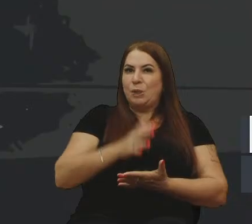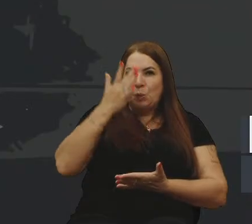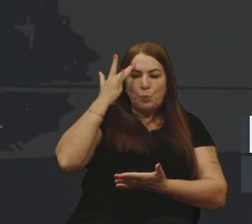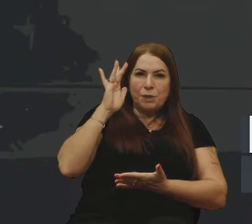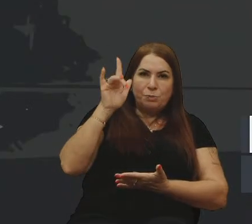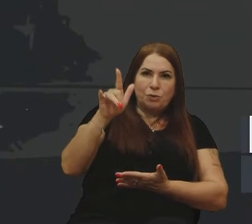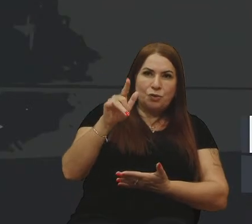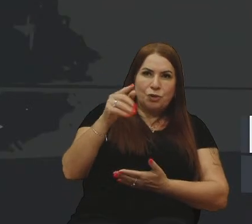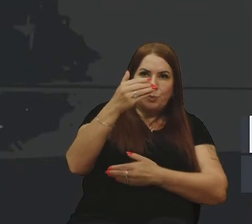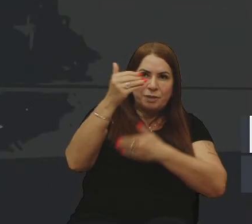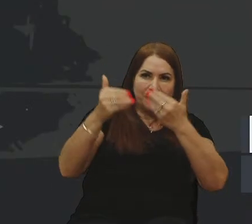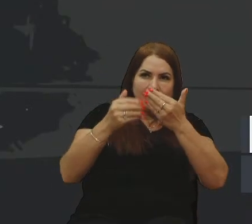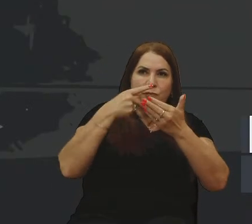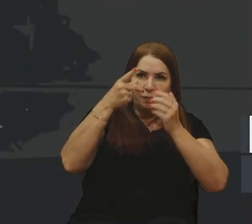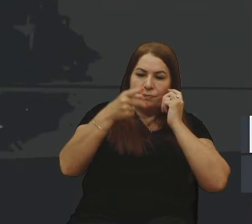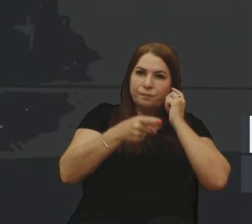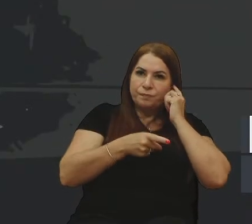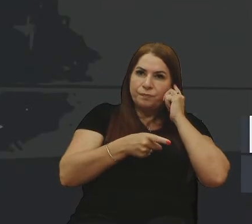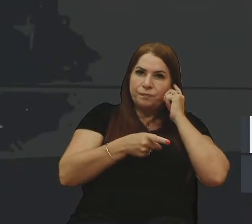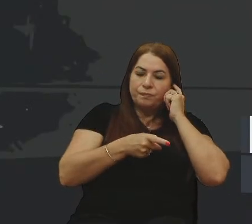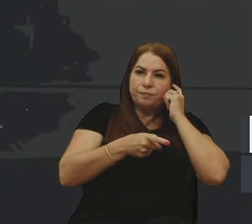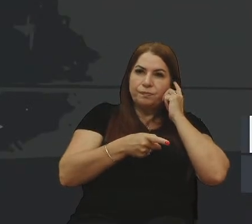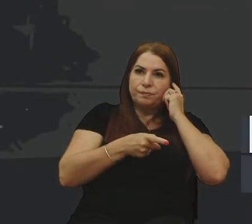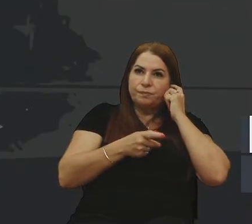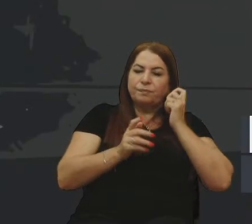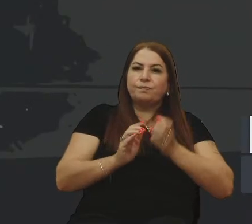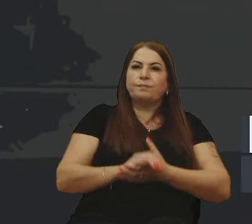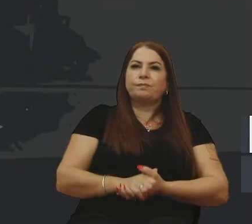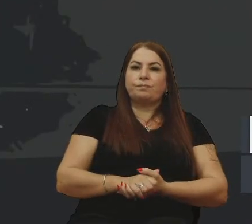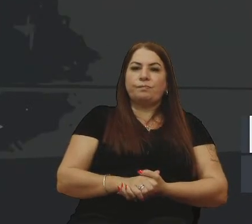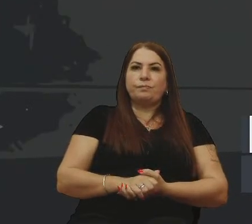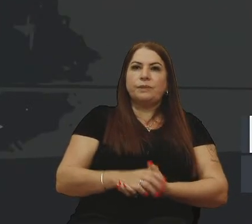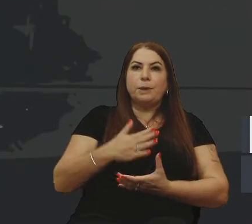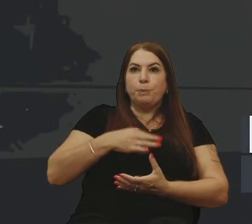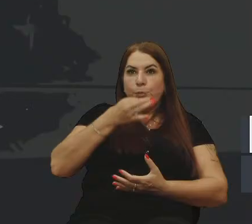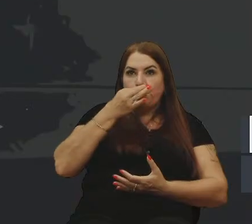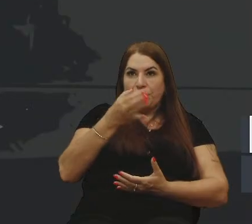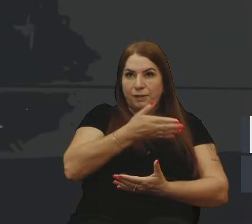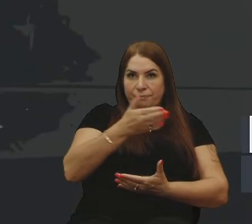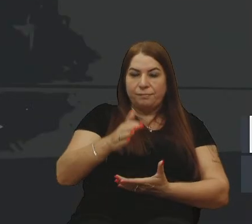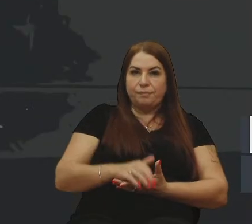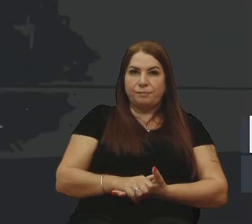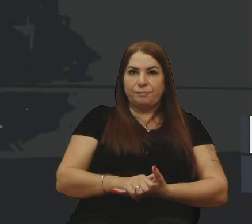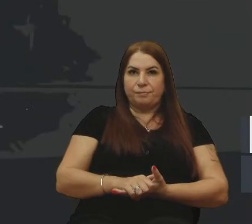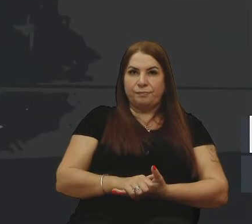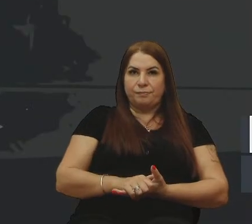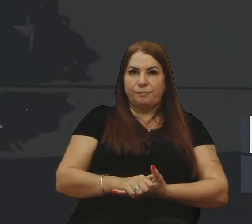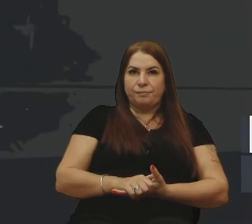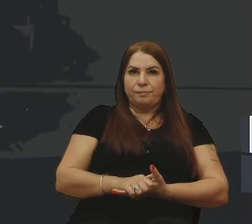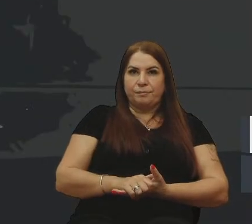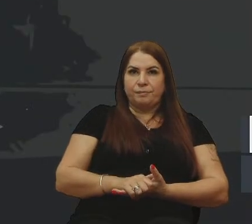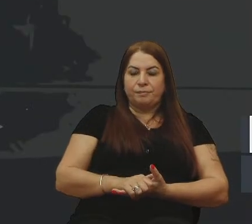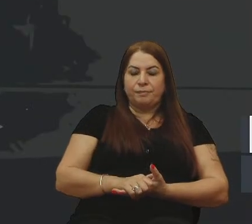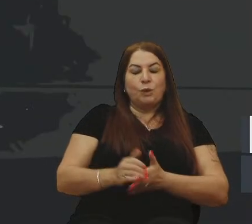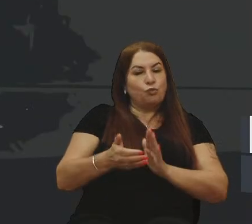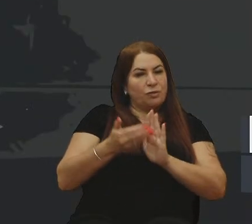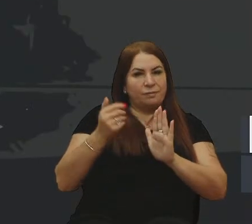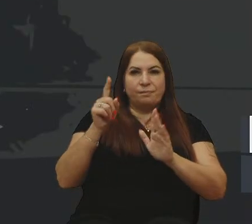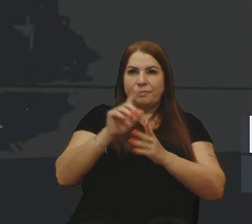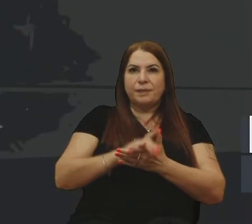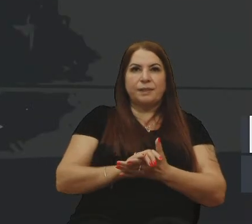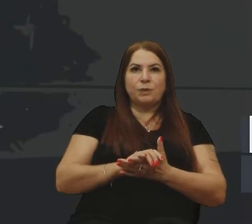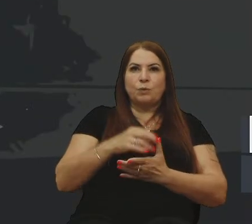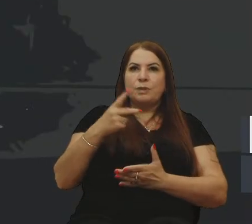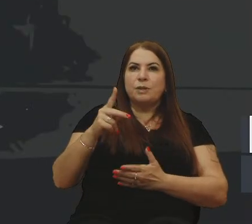deixei o slide falando aqui, pode passar, mas a minha sugestão para você, eu tirei ele daqui, é que o